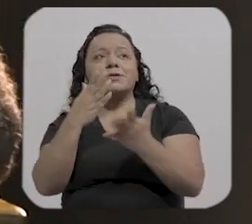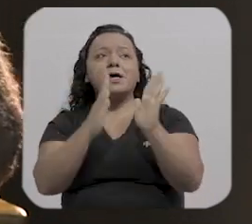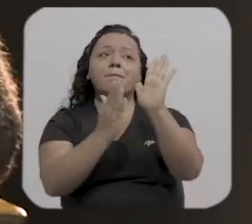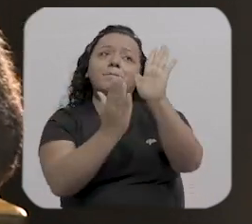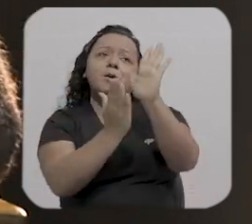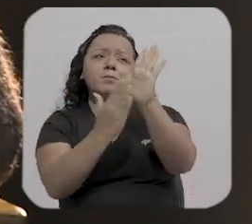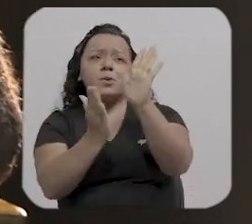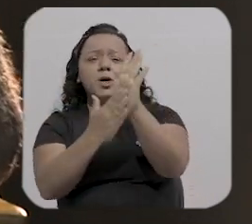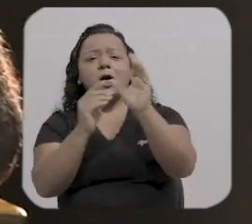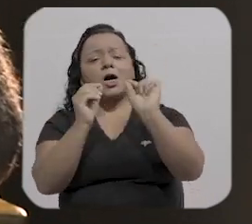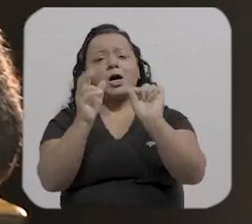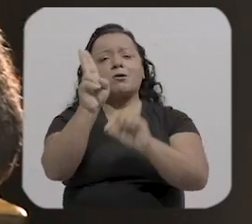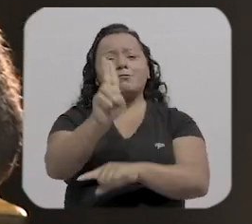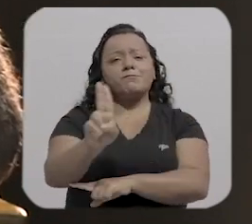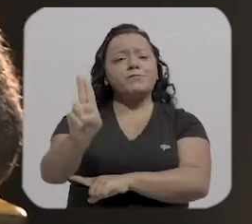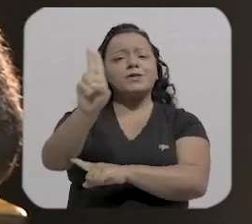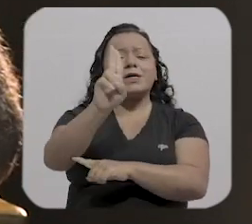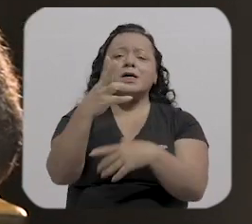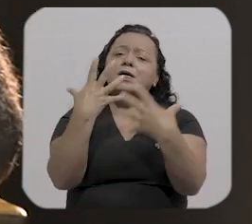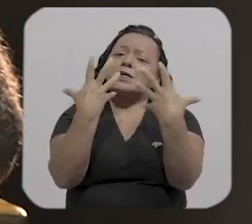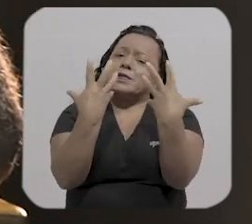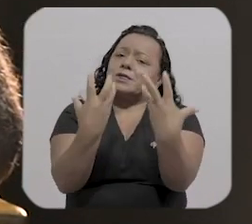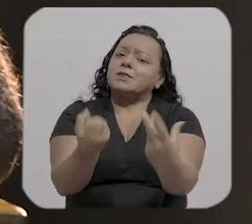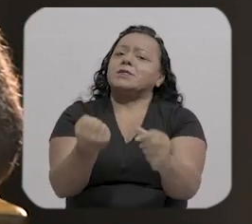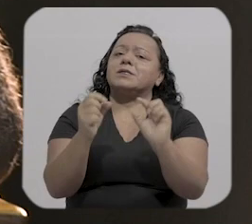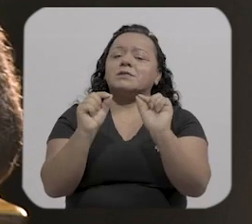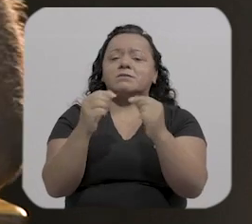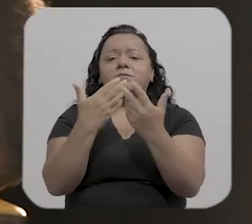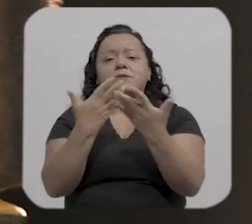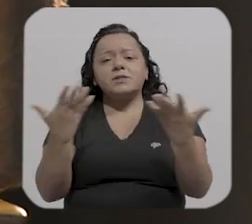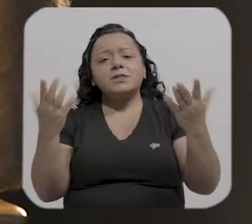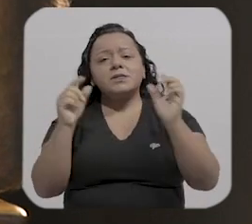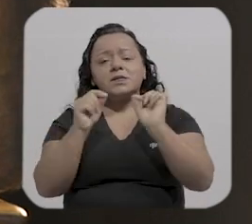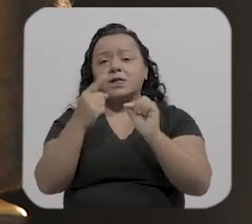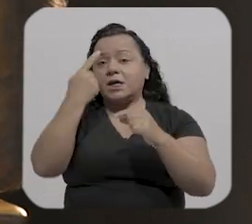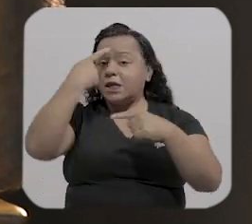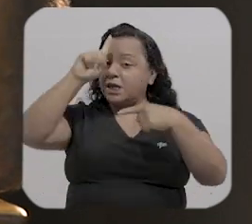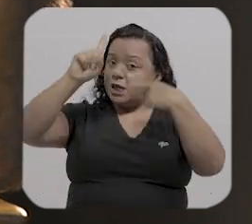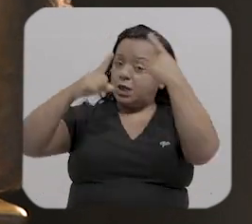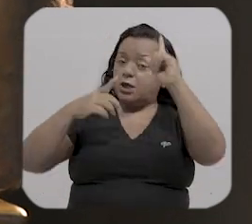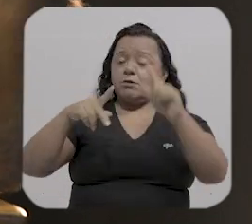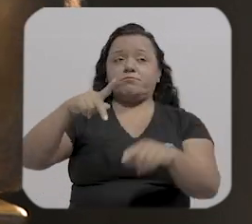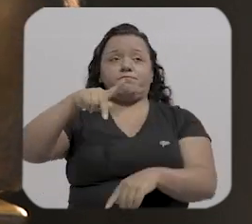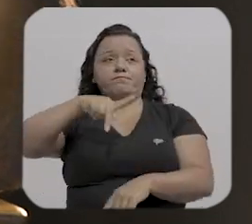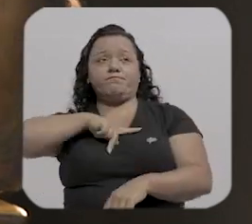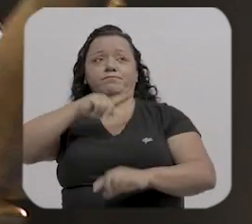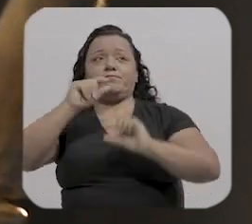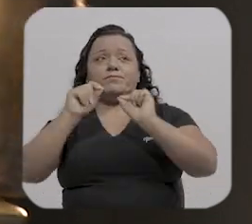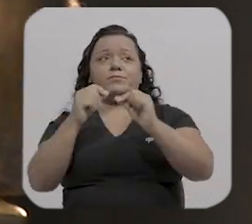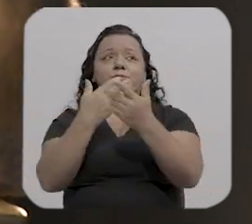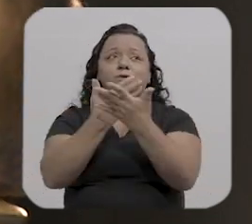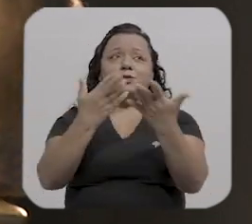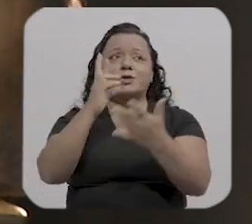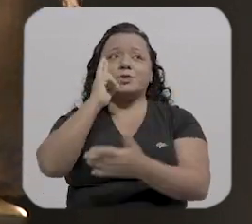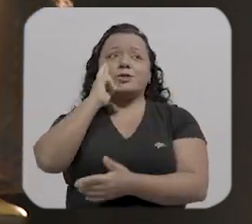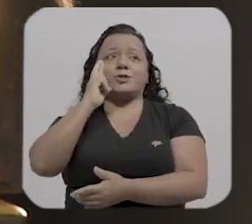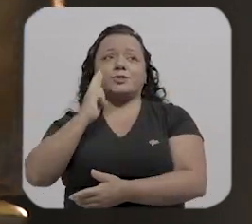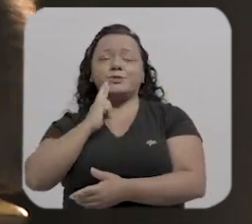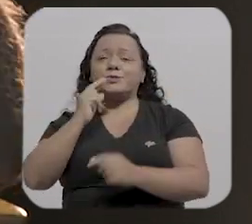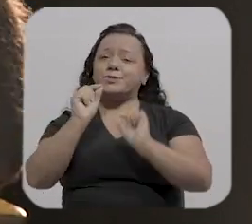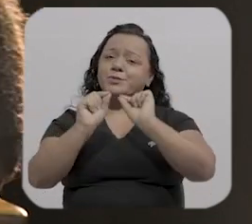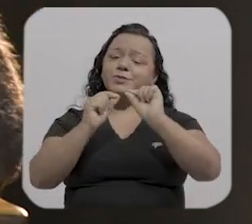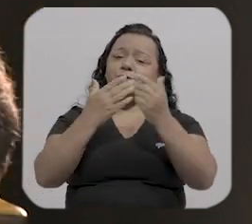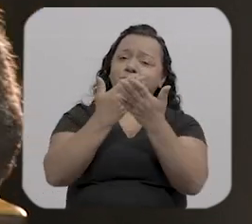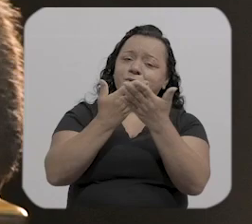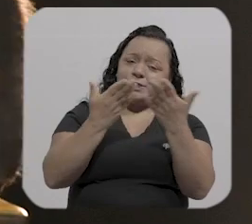aceitou e a ideia dele, eu disse, olha, eu sou de Rondônia, na